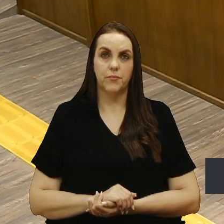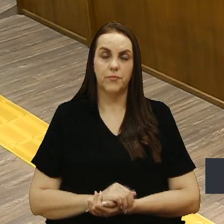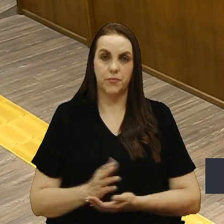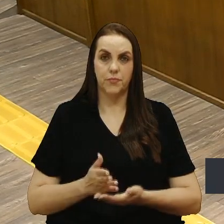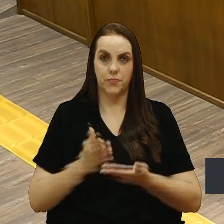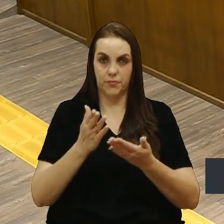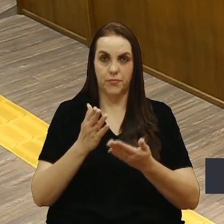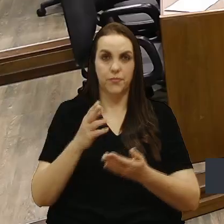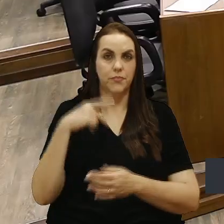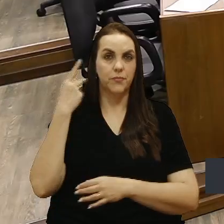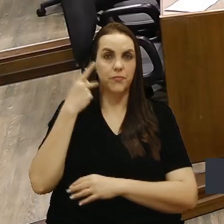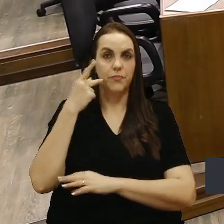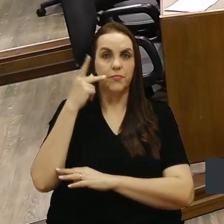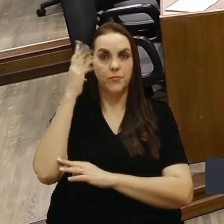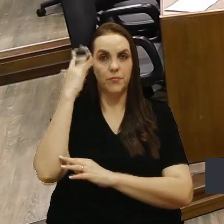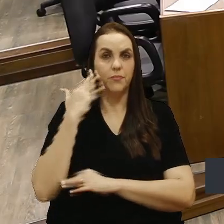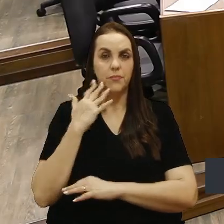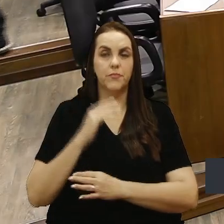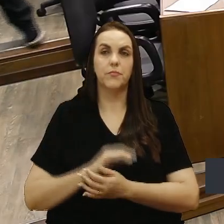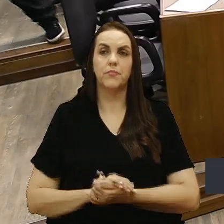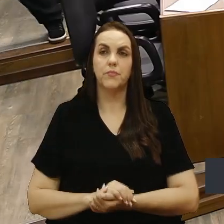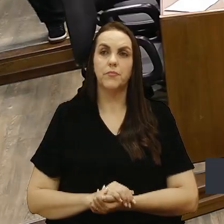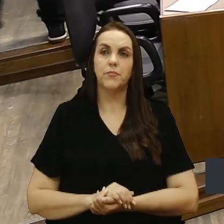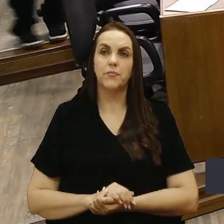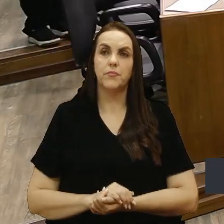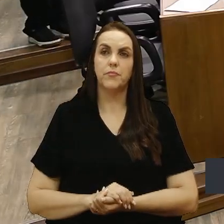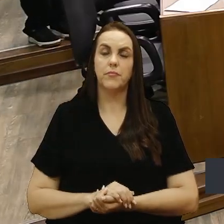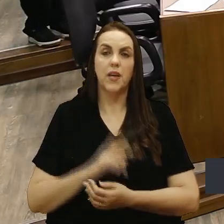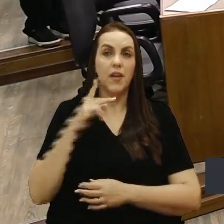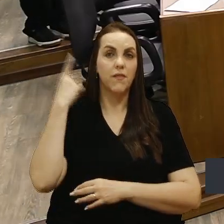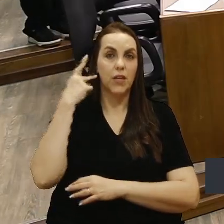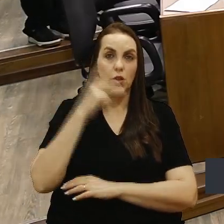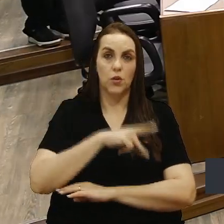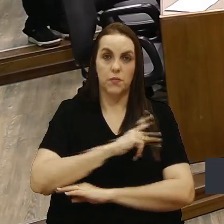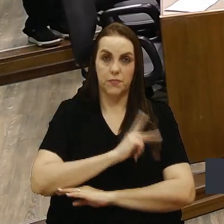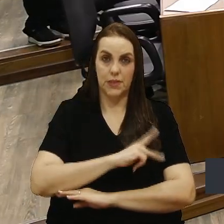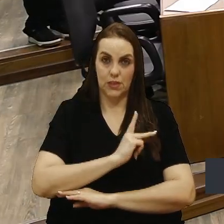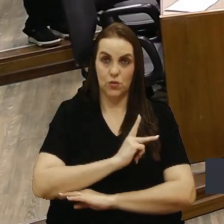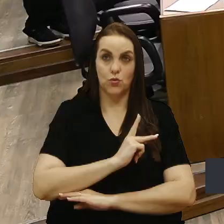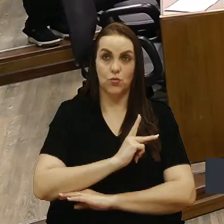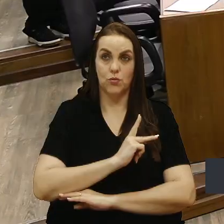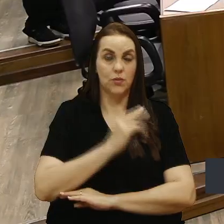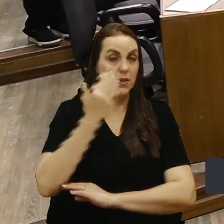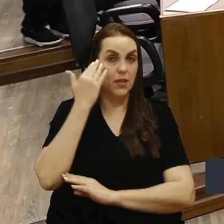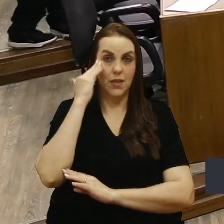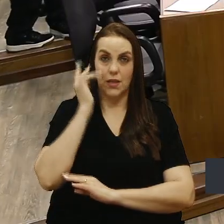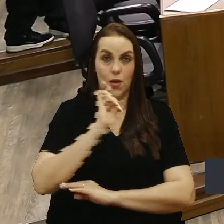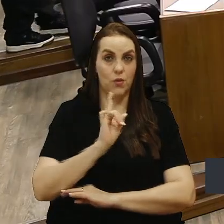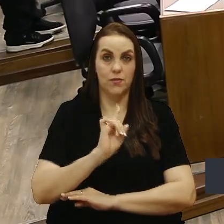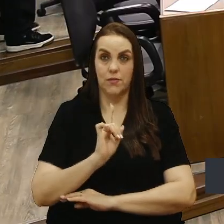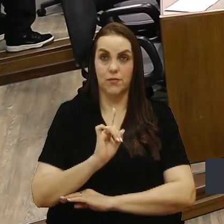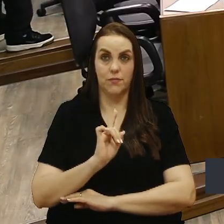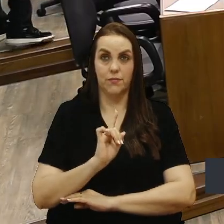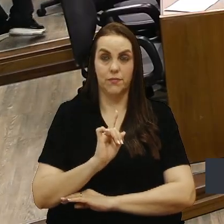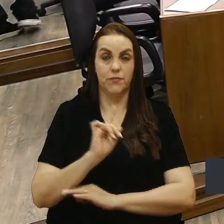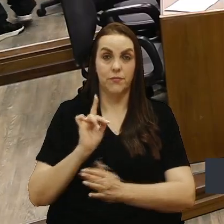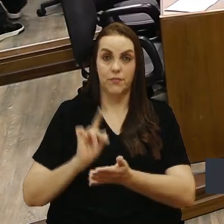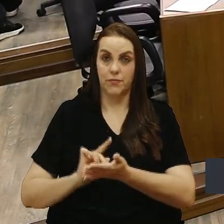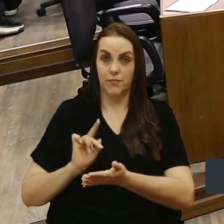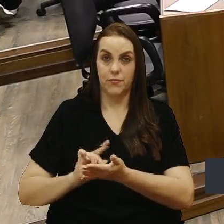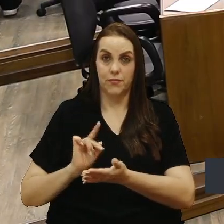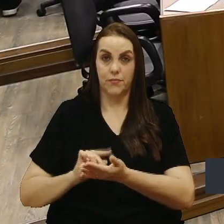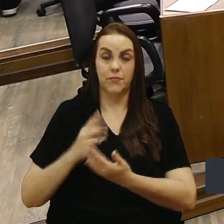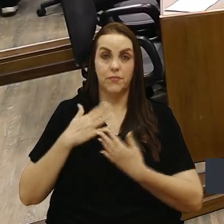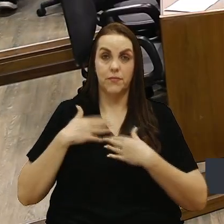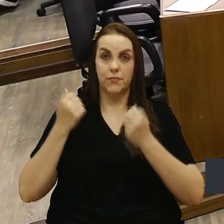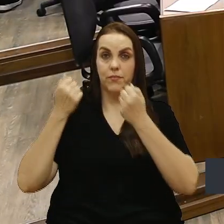vereador. Obrigado, vereador Iago. Eu acho que o vereador Pedro não entendeu, né, realmente a minha fala, porque